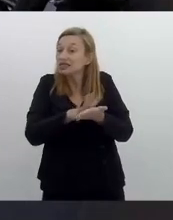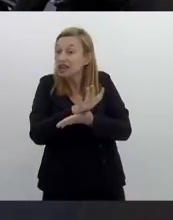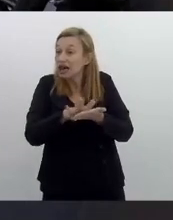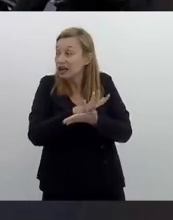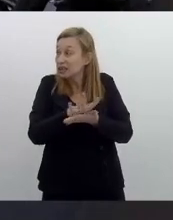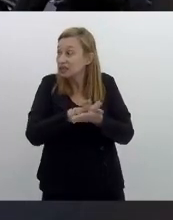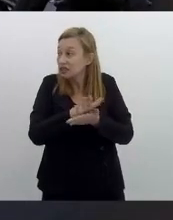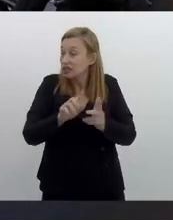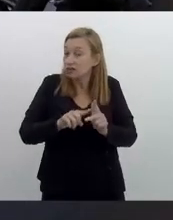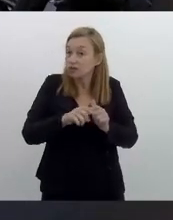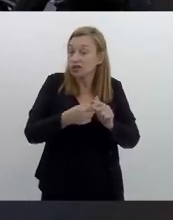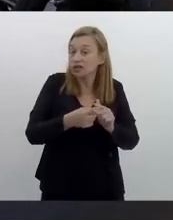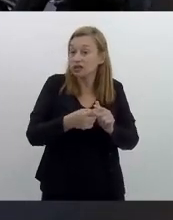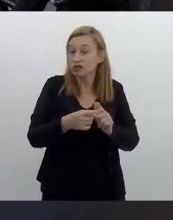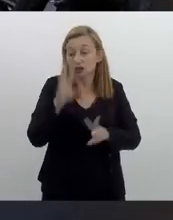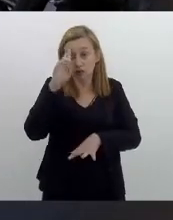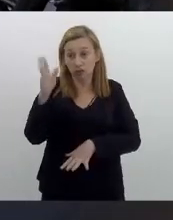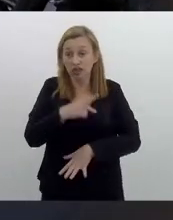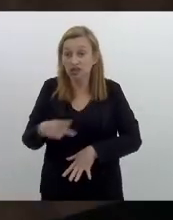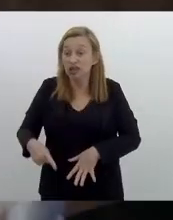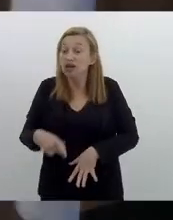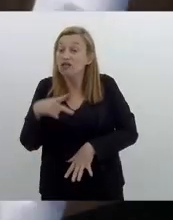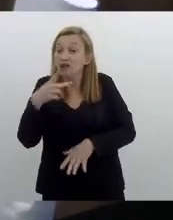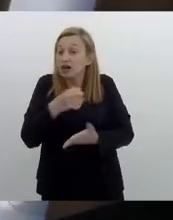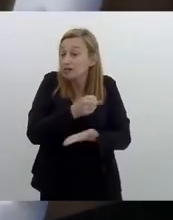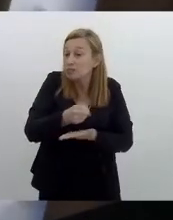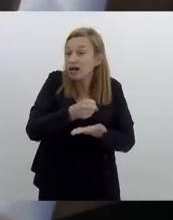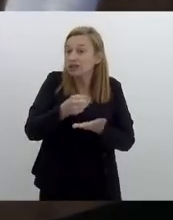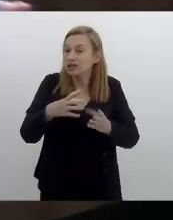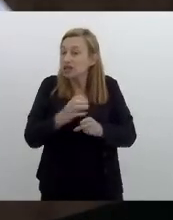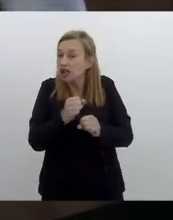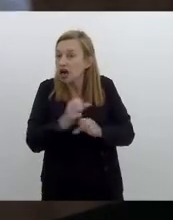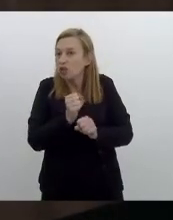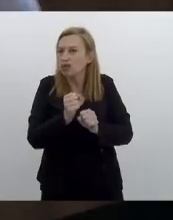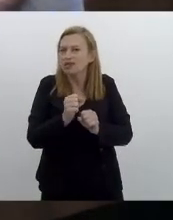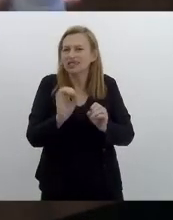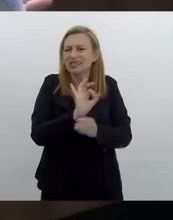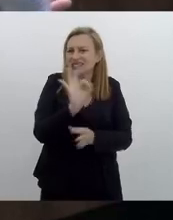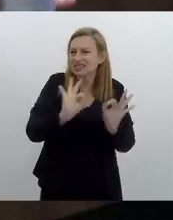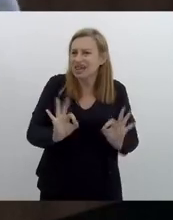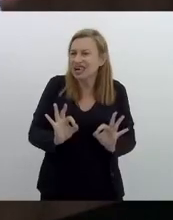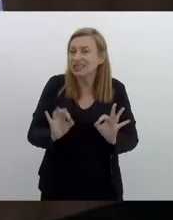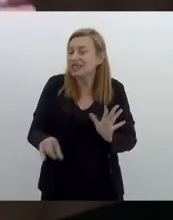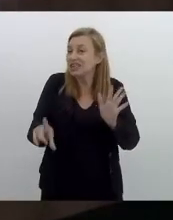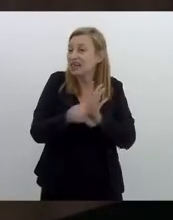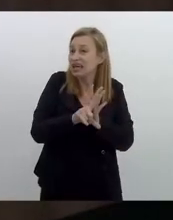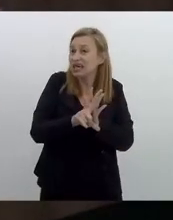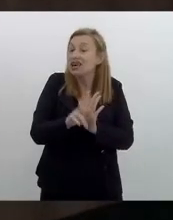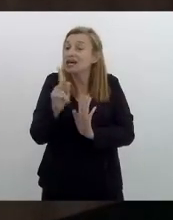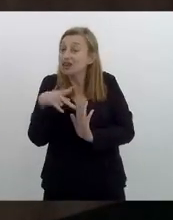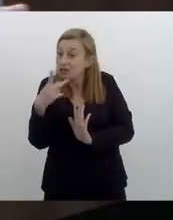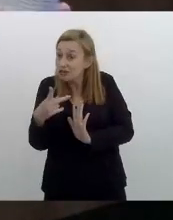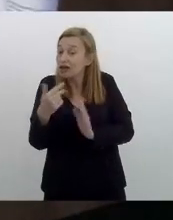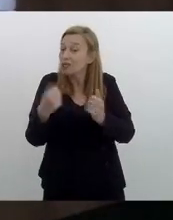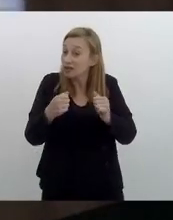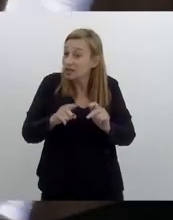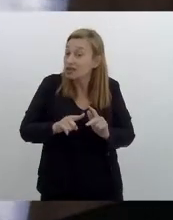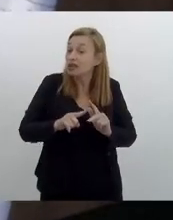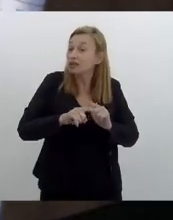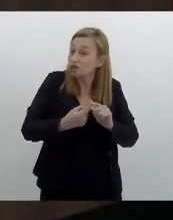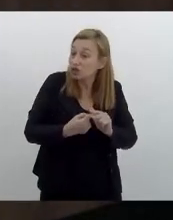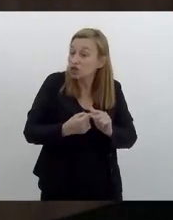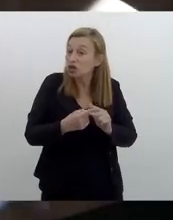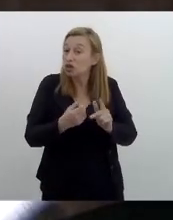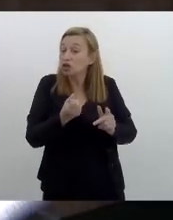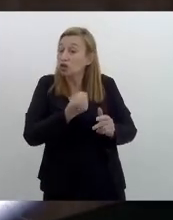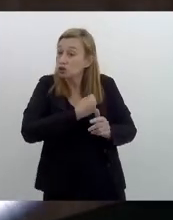novo regime De recuperação fiscal Presidente Fala em base de cálculo Não tem nenhuma lei Do regime de recuperação Que o fiscal Que fale Que deva mexer Na base de cálculo